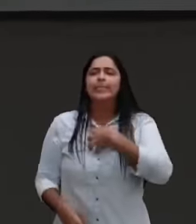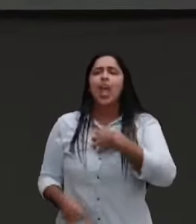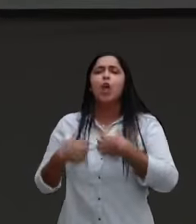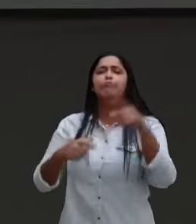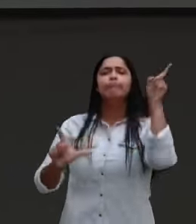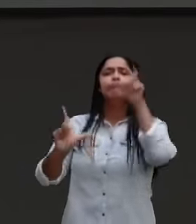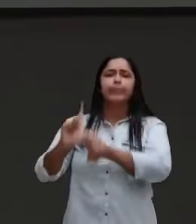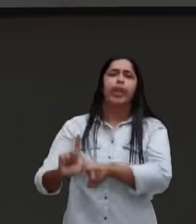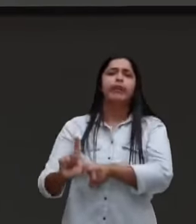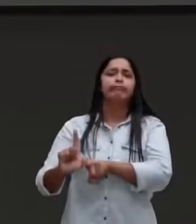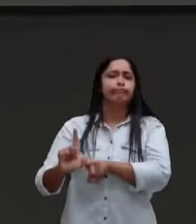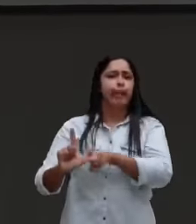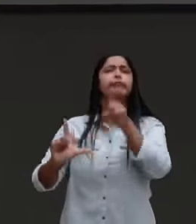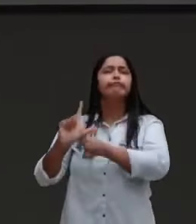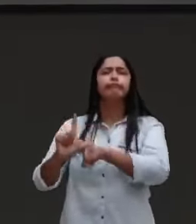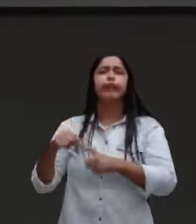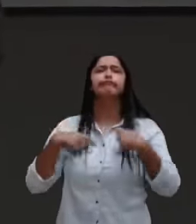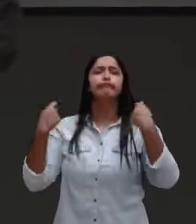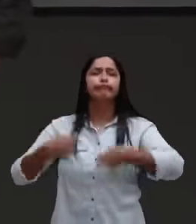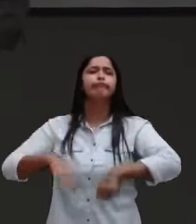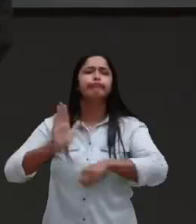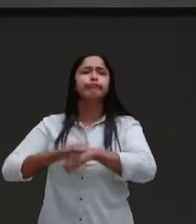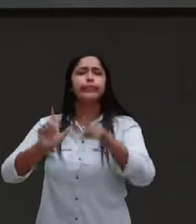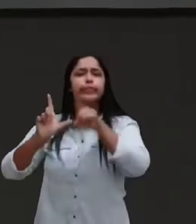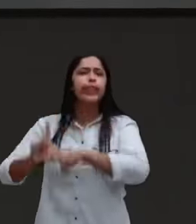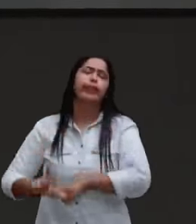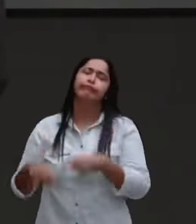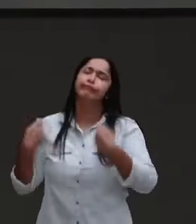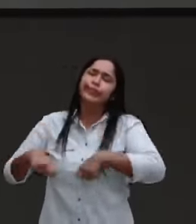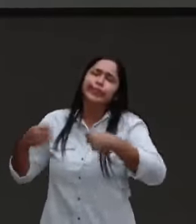eu não sei se tem alguém para o teclado, pode vir para o teclado, deixa eu perguntar aqui,